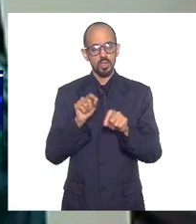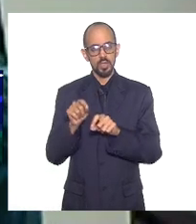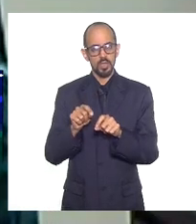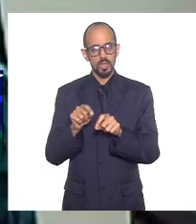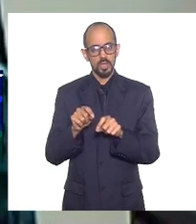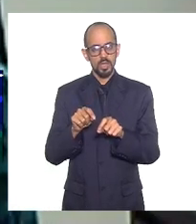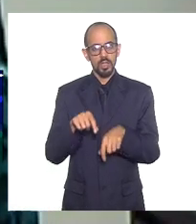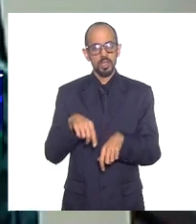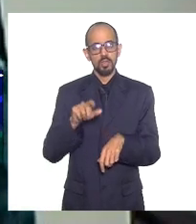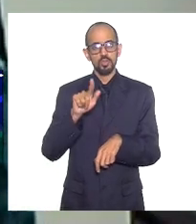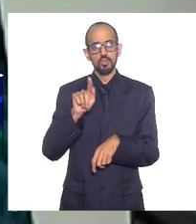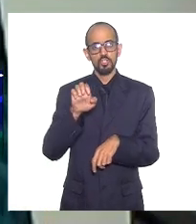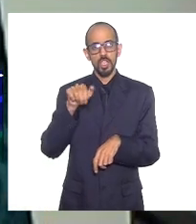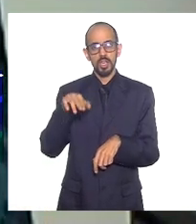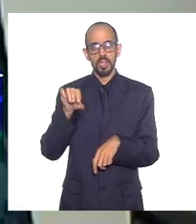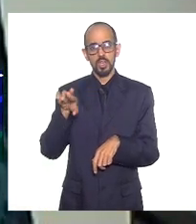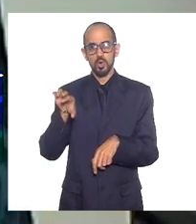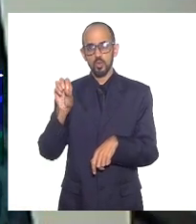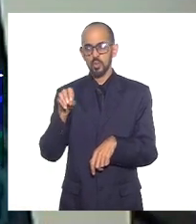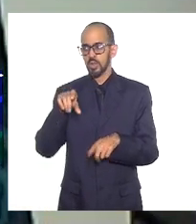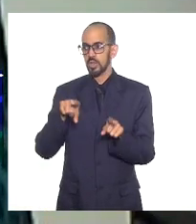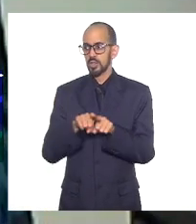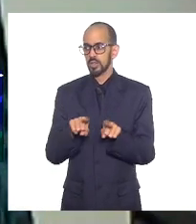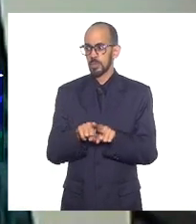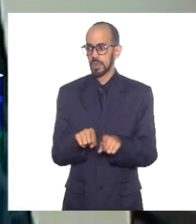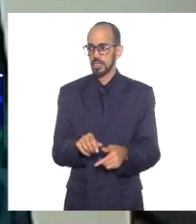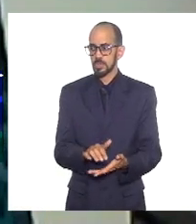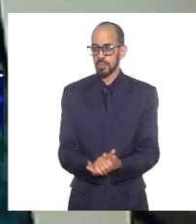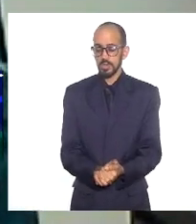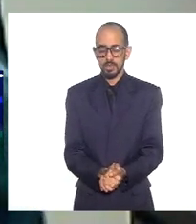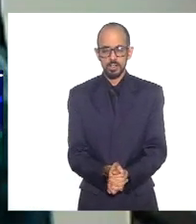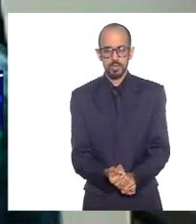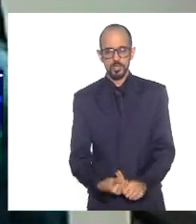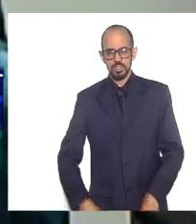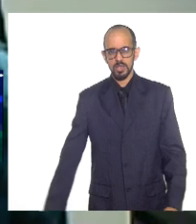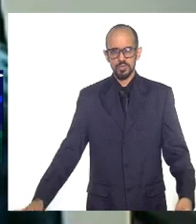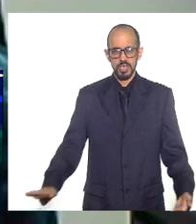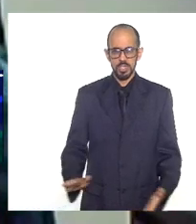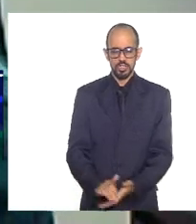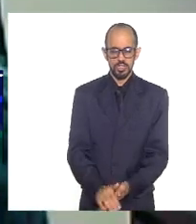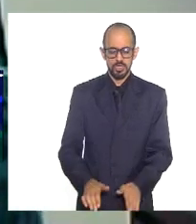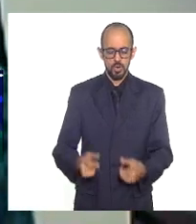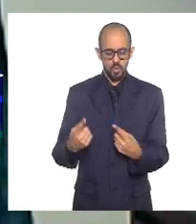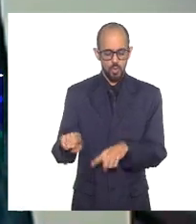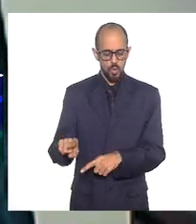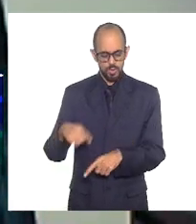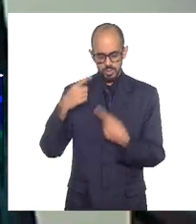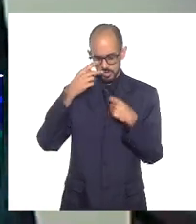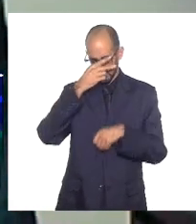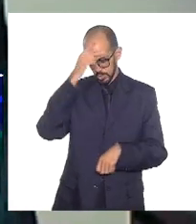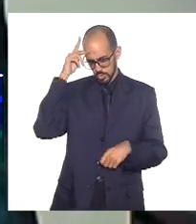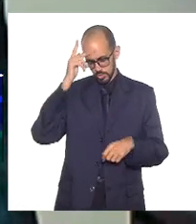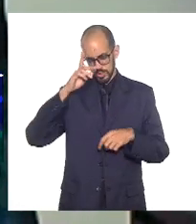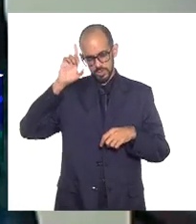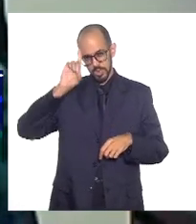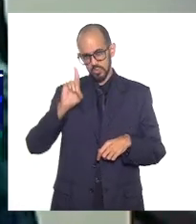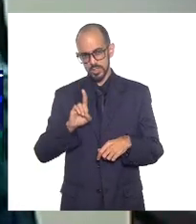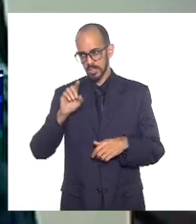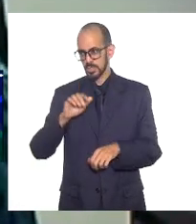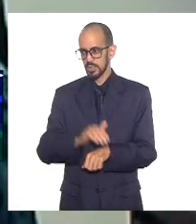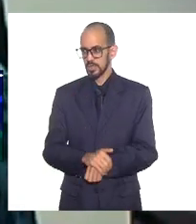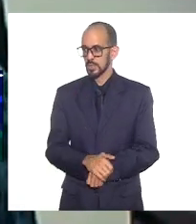do gênero, né? Então, isso tudo para dizer, né? E como na questão da violência não é diferente, quem dá